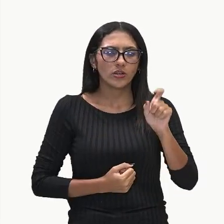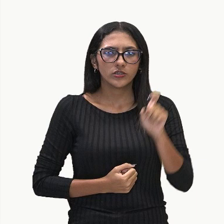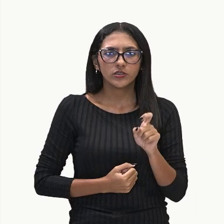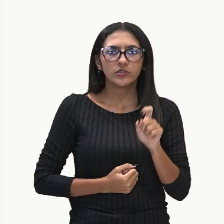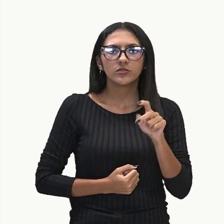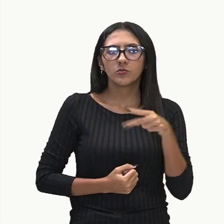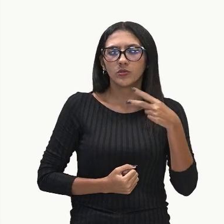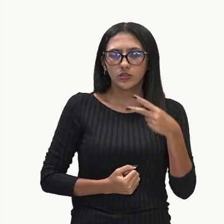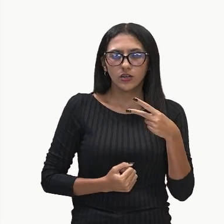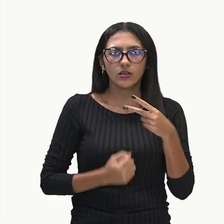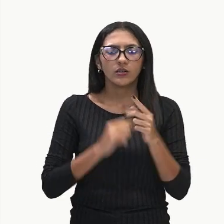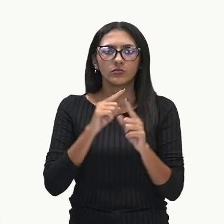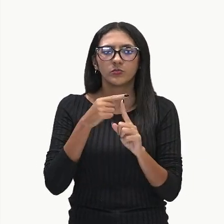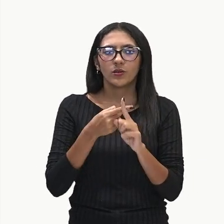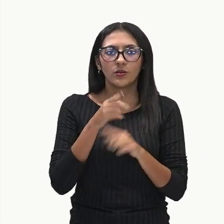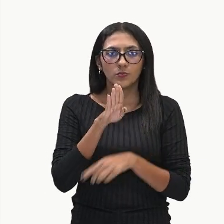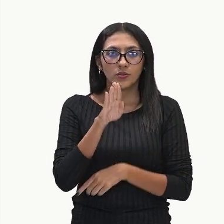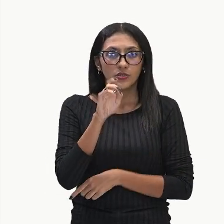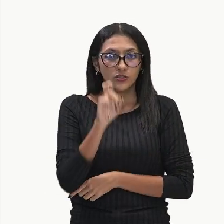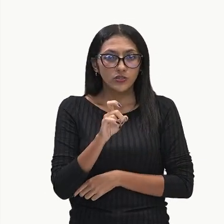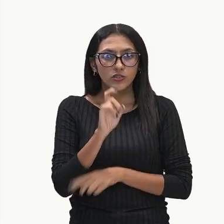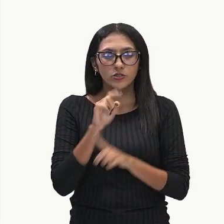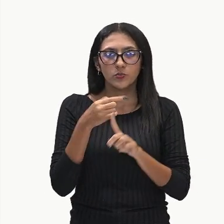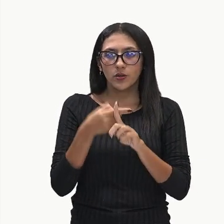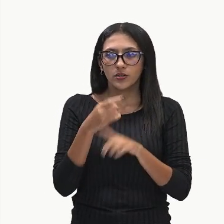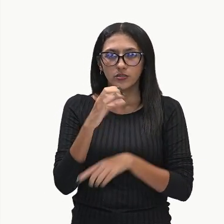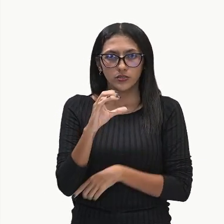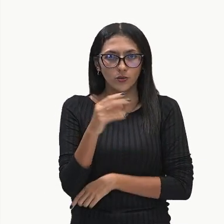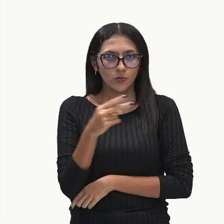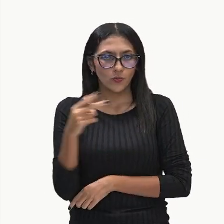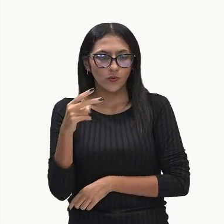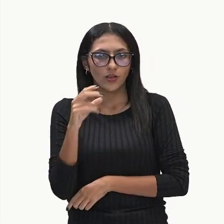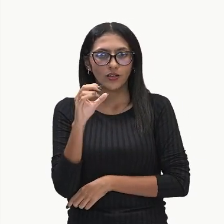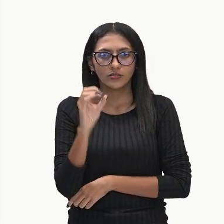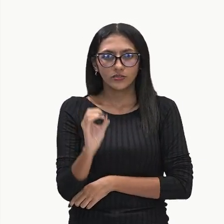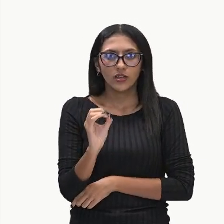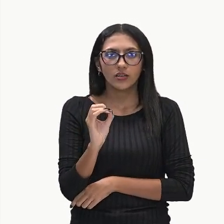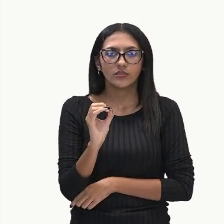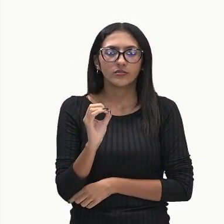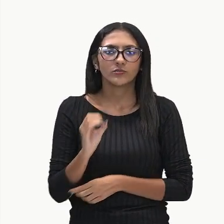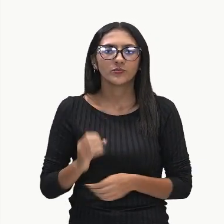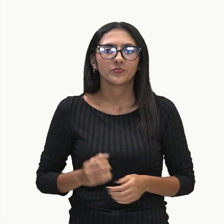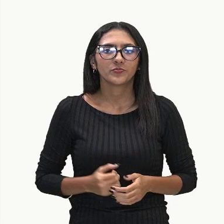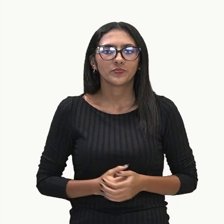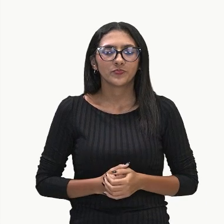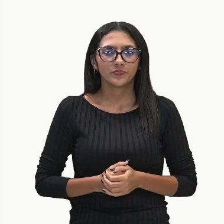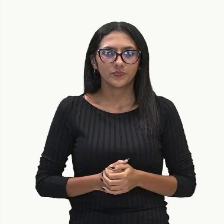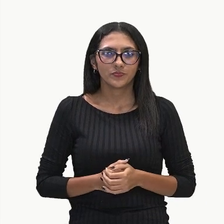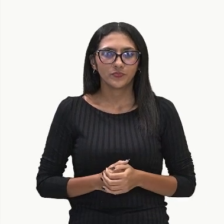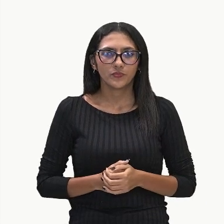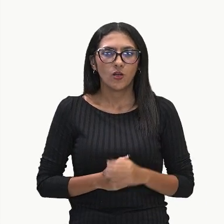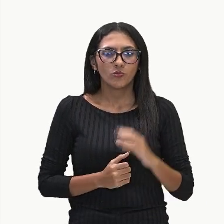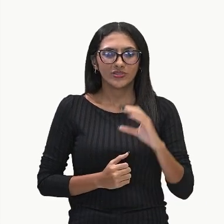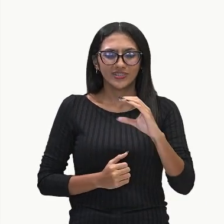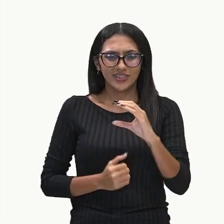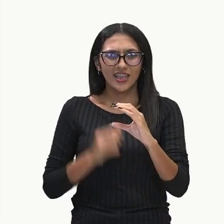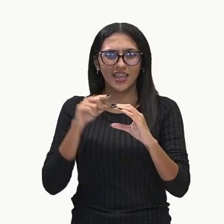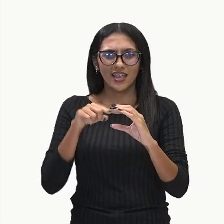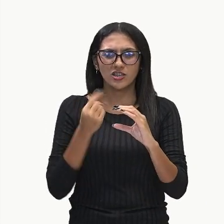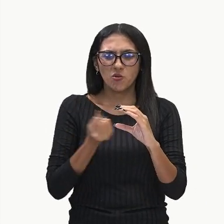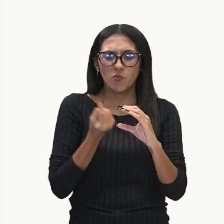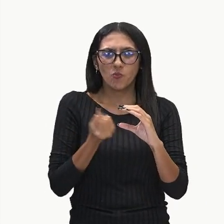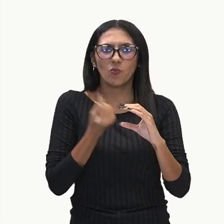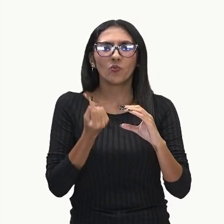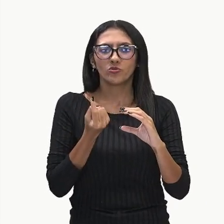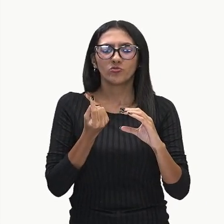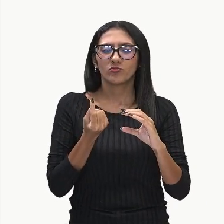bx mais c igual a zero. Você reparou aí que o c é o único que não está acompanhado da